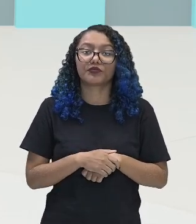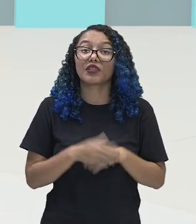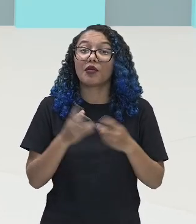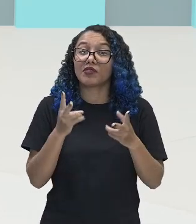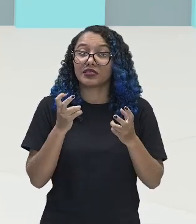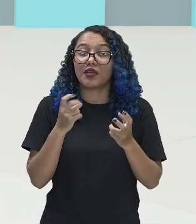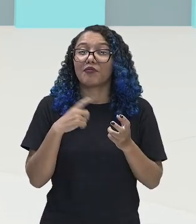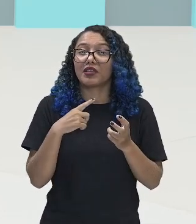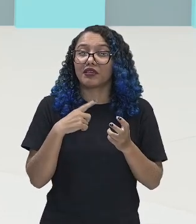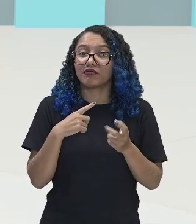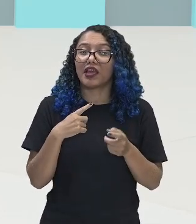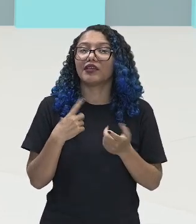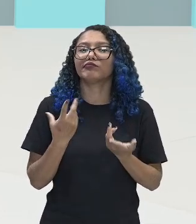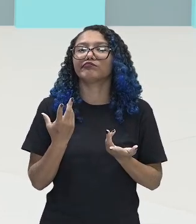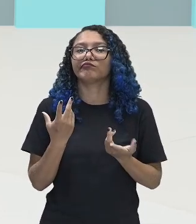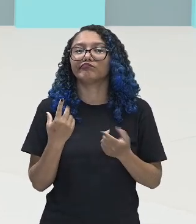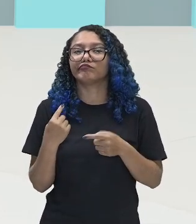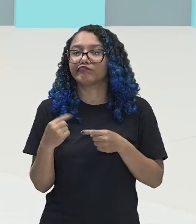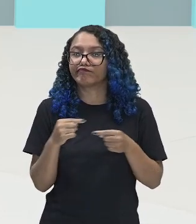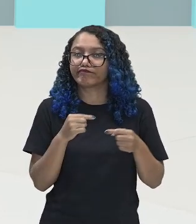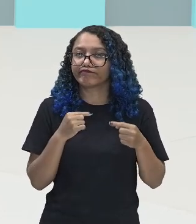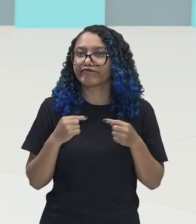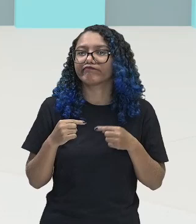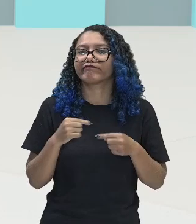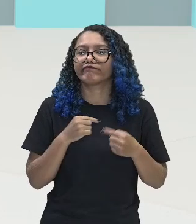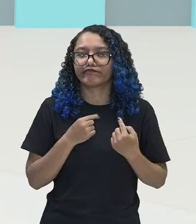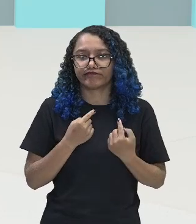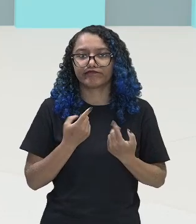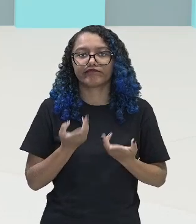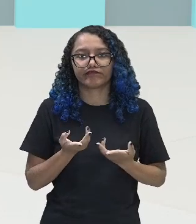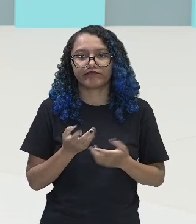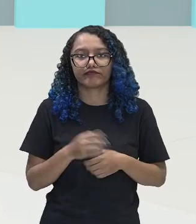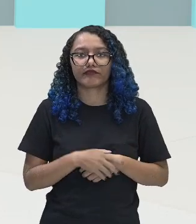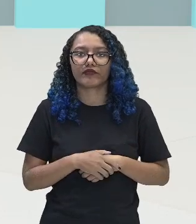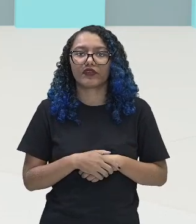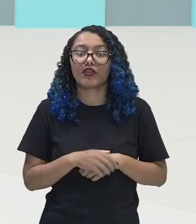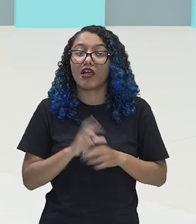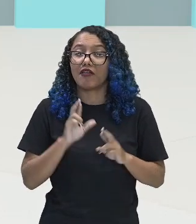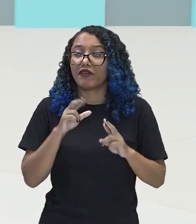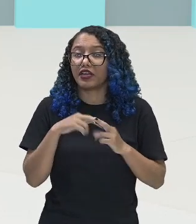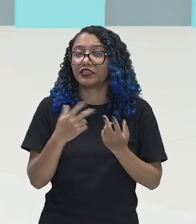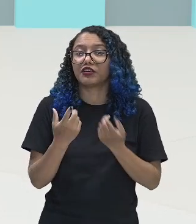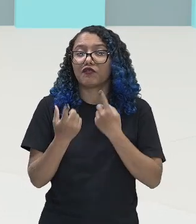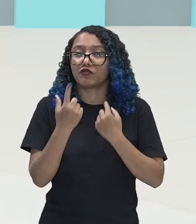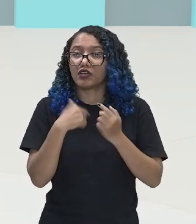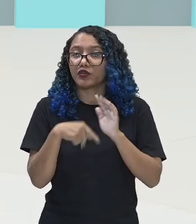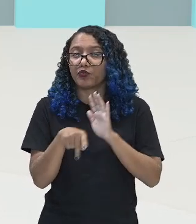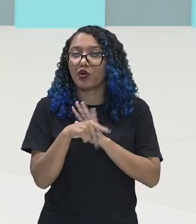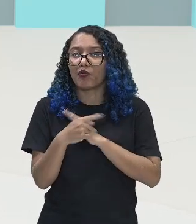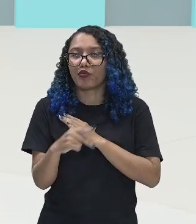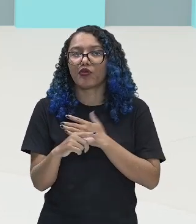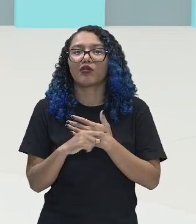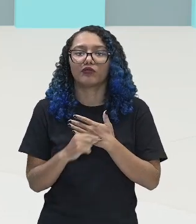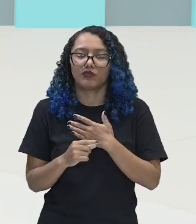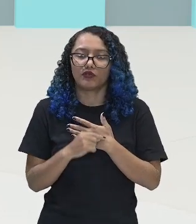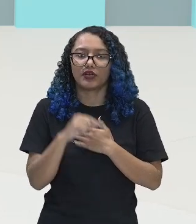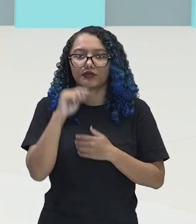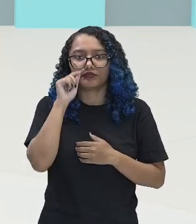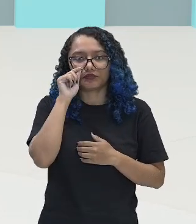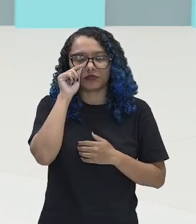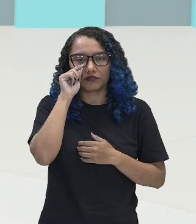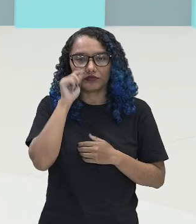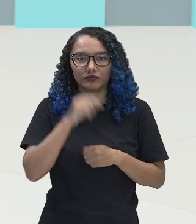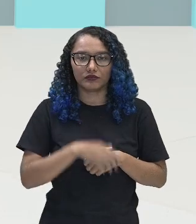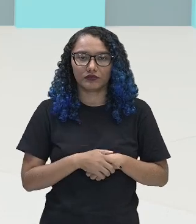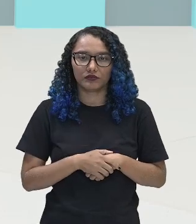divergência aí em relação ao que a autora de fato deseja. Aí também ela fala, ó, não vai ser a minha